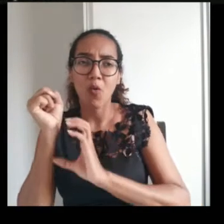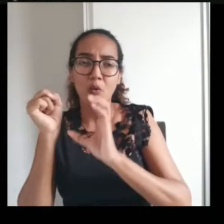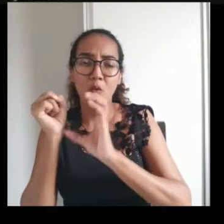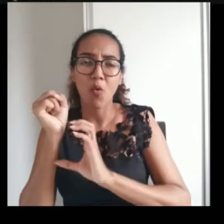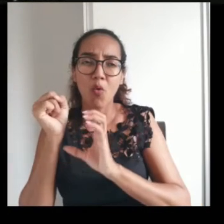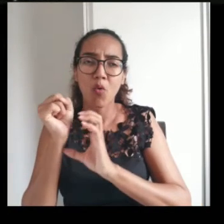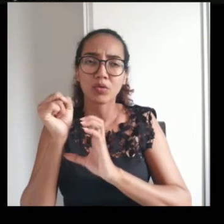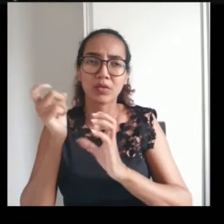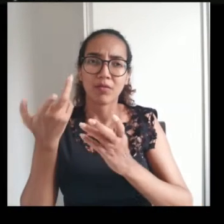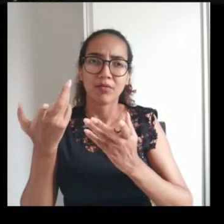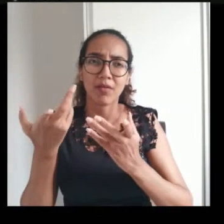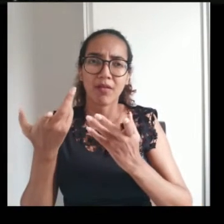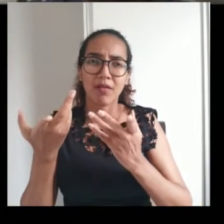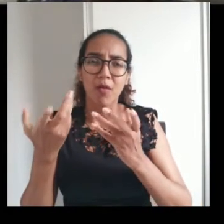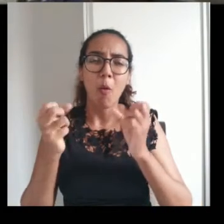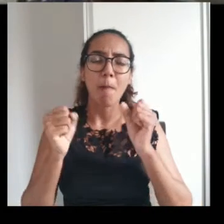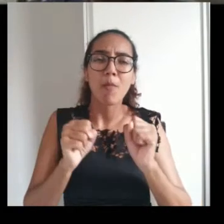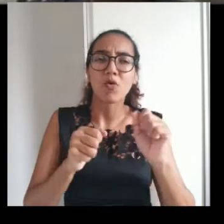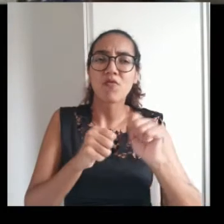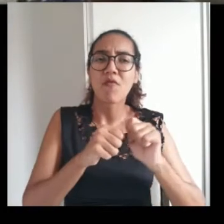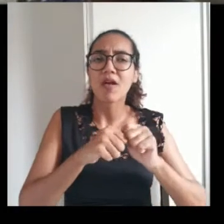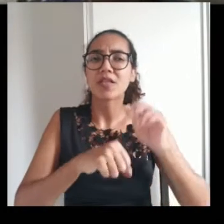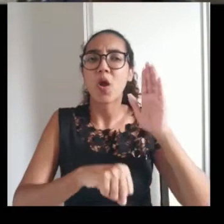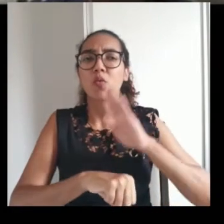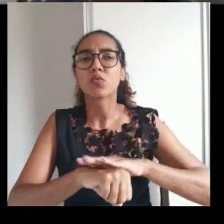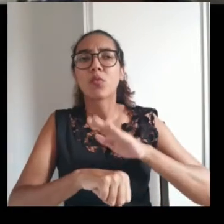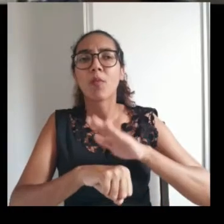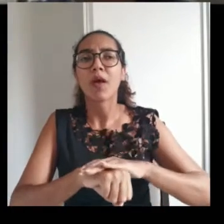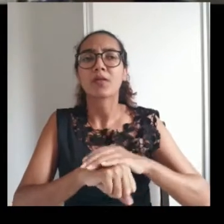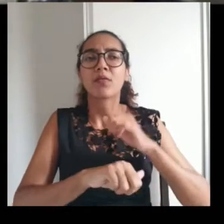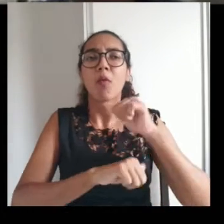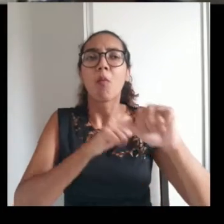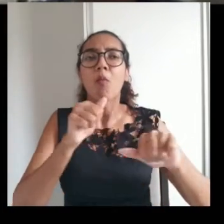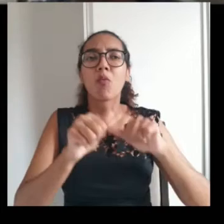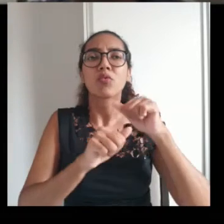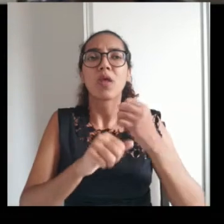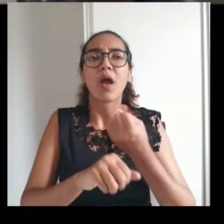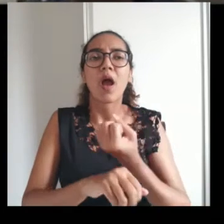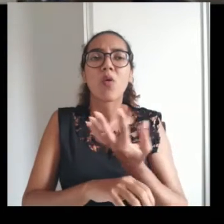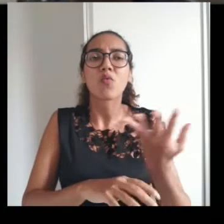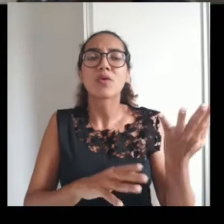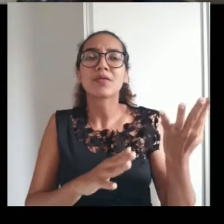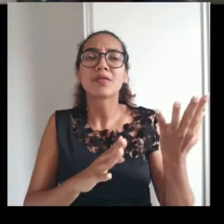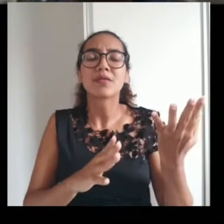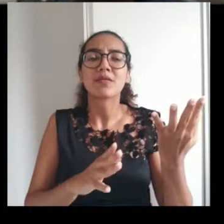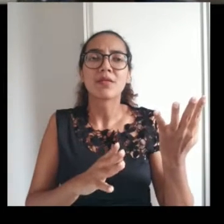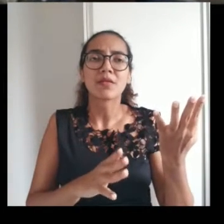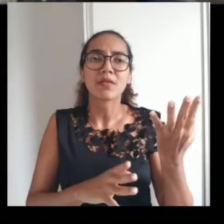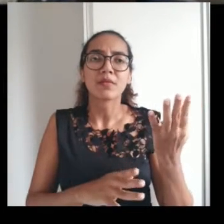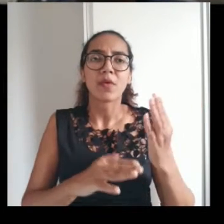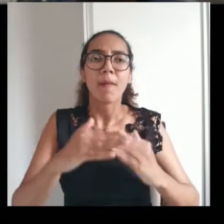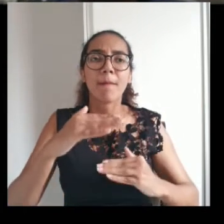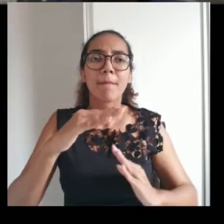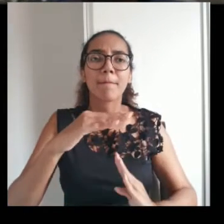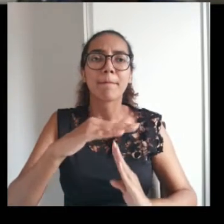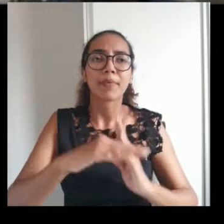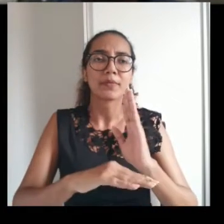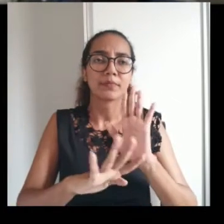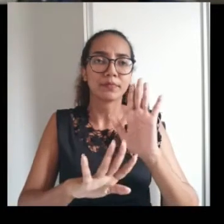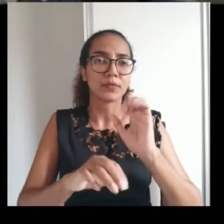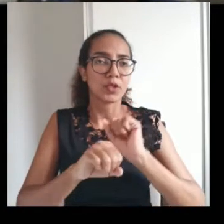automatizada. pronto, veja. Esse exemplo que a gente está falando aqui é um exemplo que. Eita, só um instantinho,